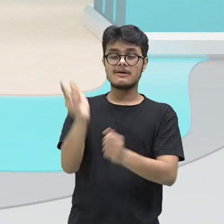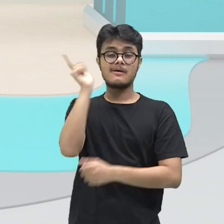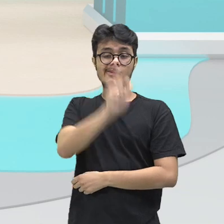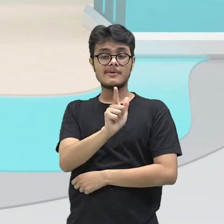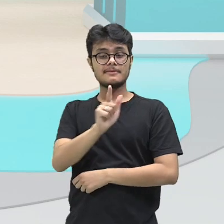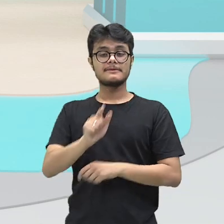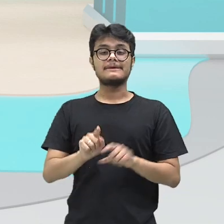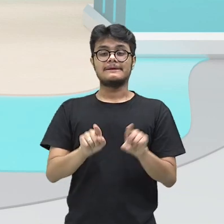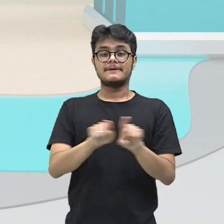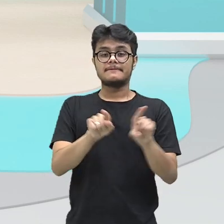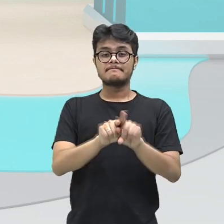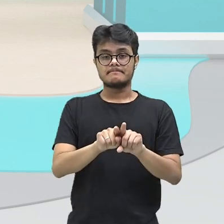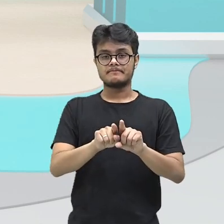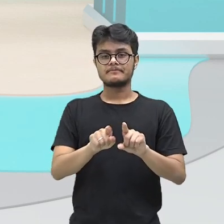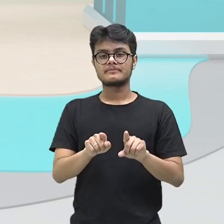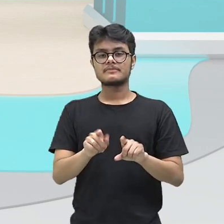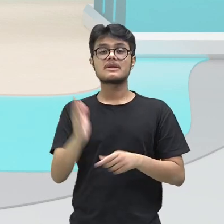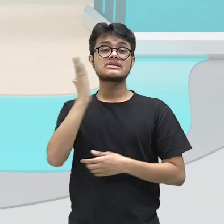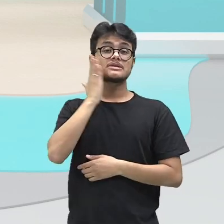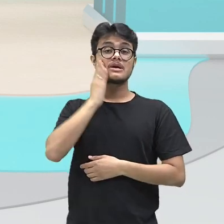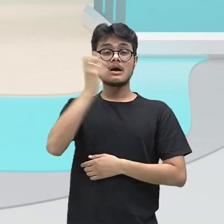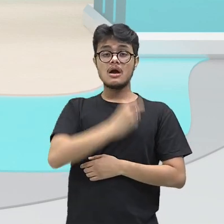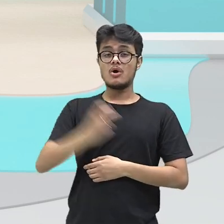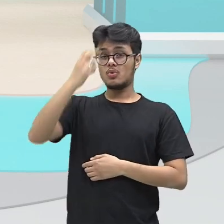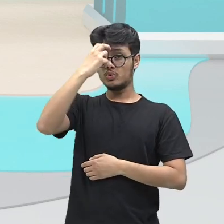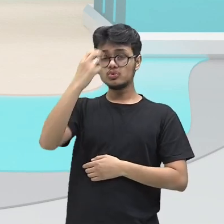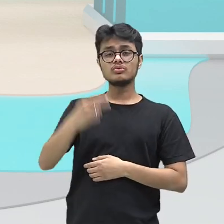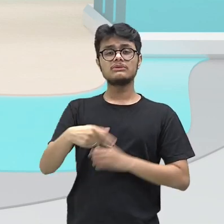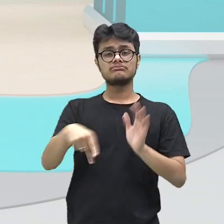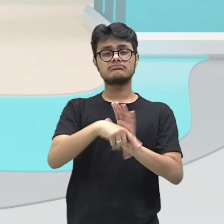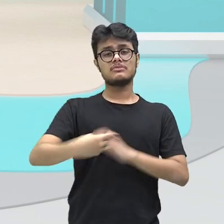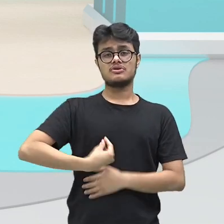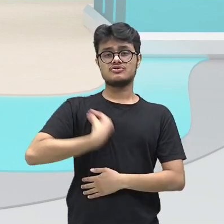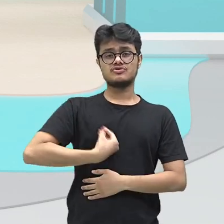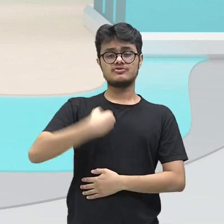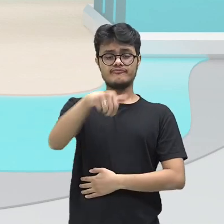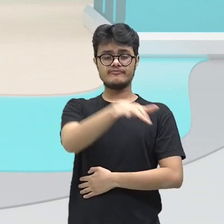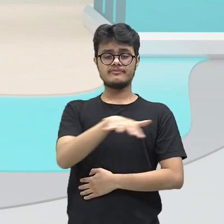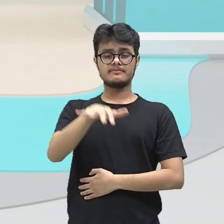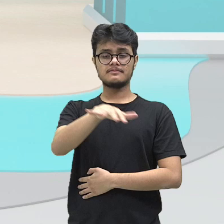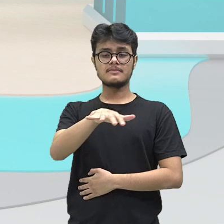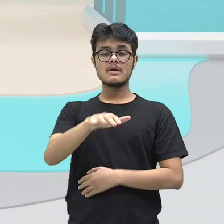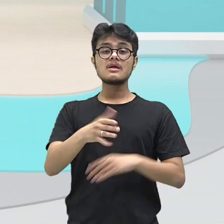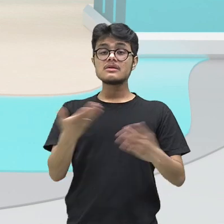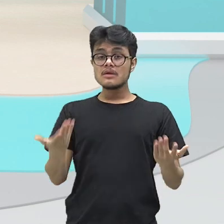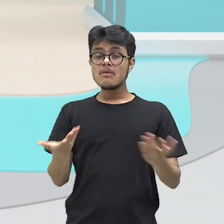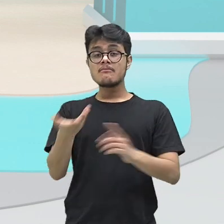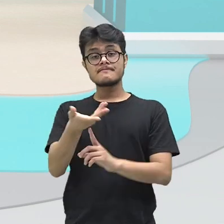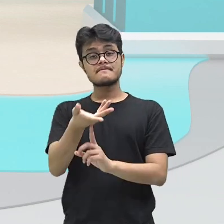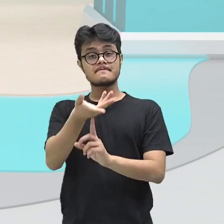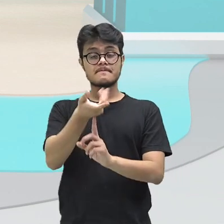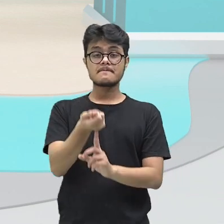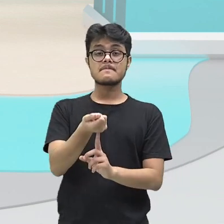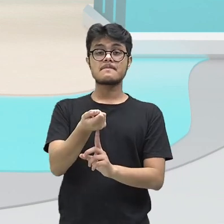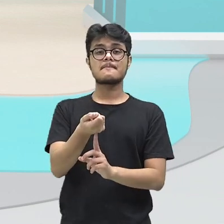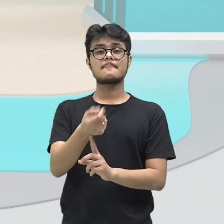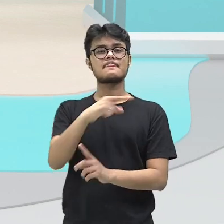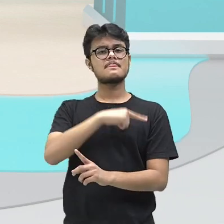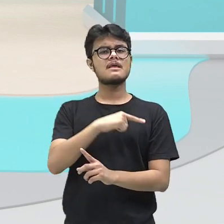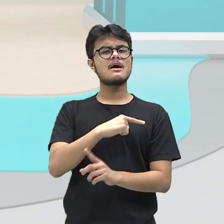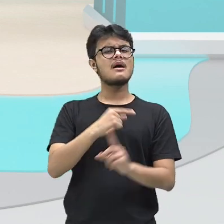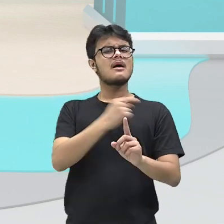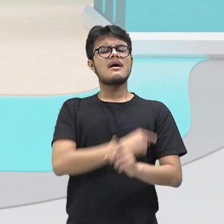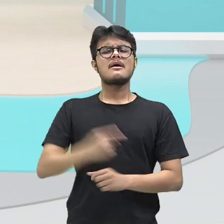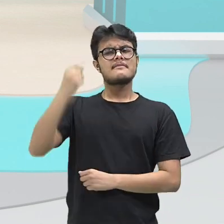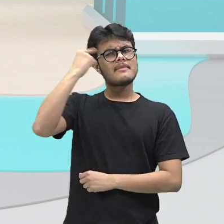uma aproximação da cultura popular também. As obras contemporâneas, elas possuem um desejo de explorar a